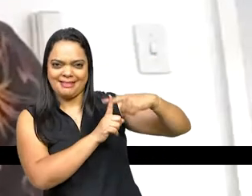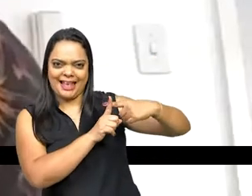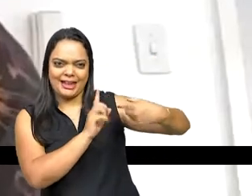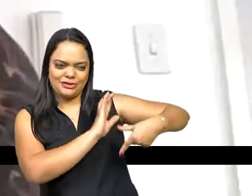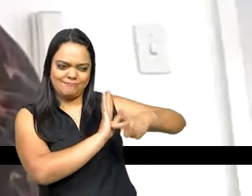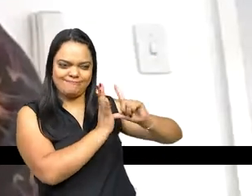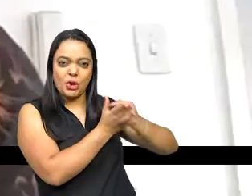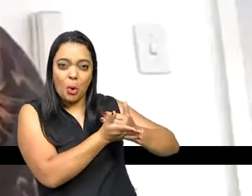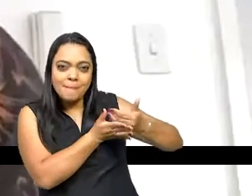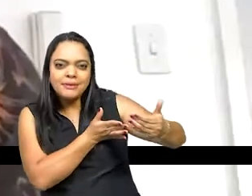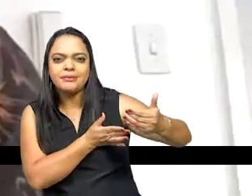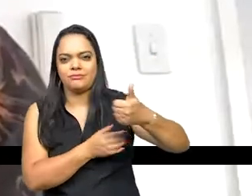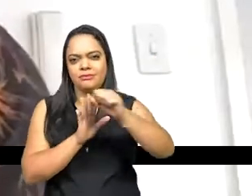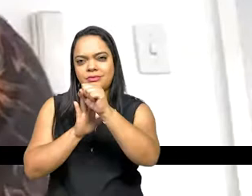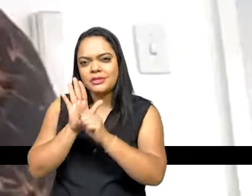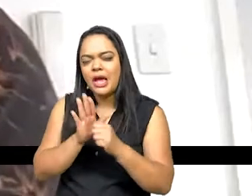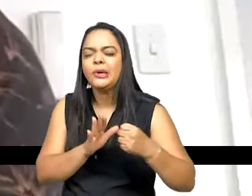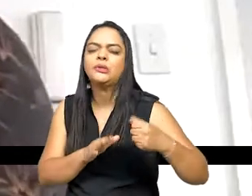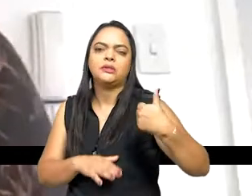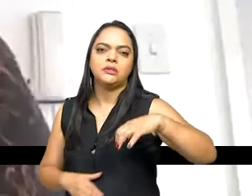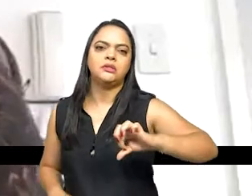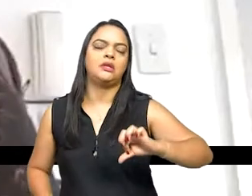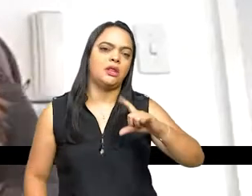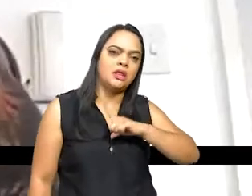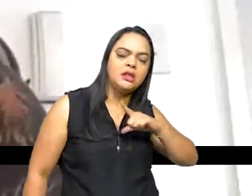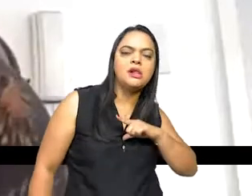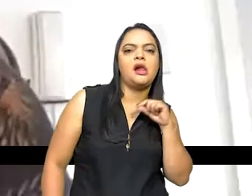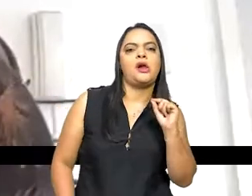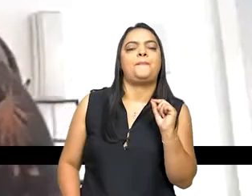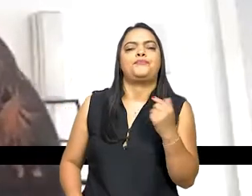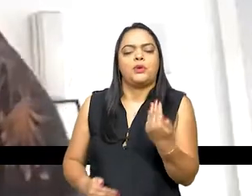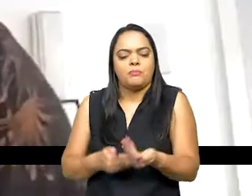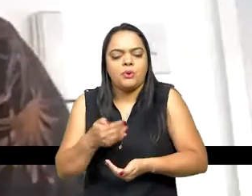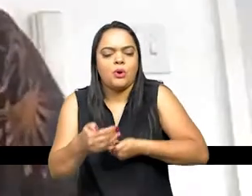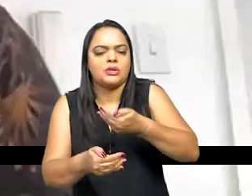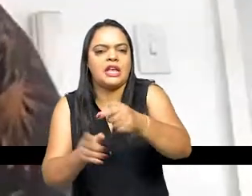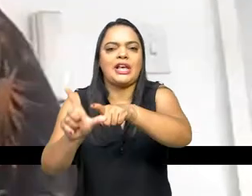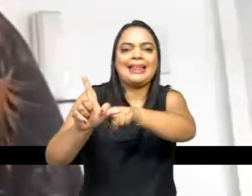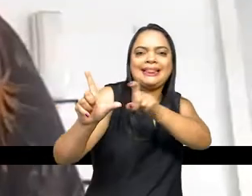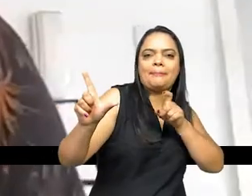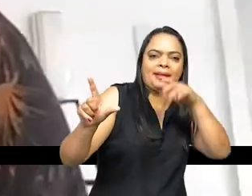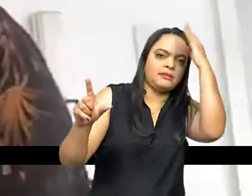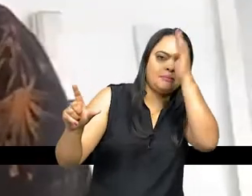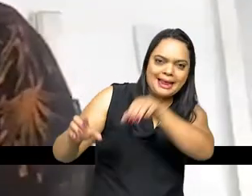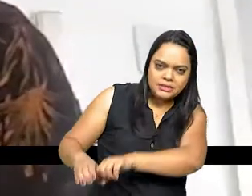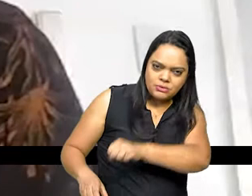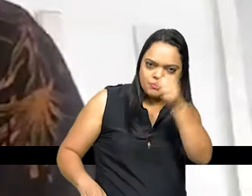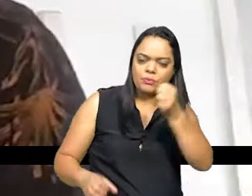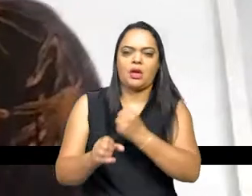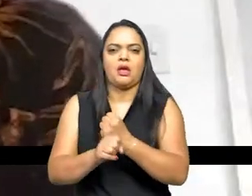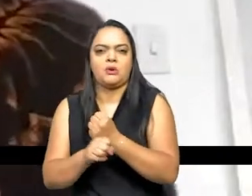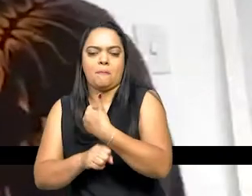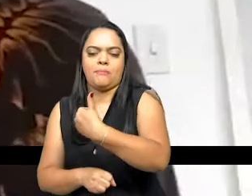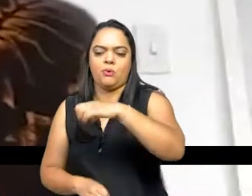a primeira metade do século XIX, né? O processo de independência do Brasil em relação a Portugal, aí na década de